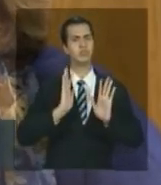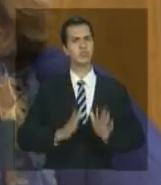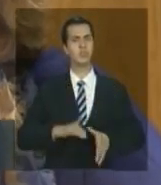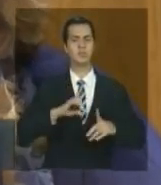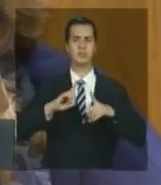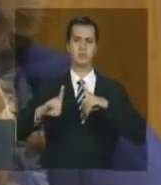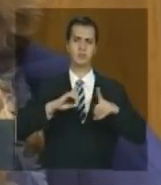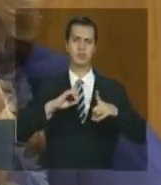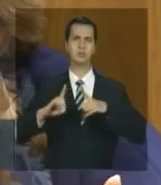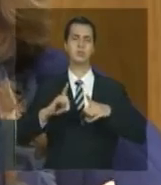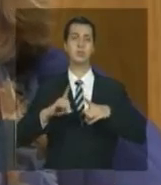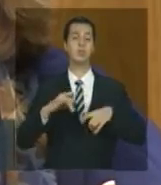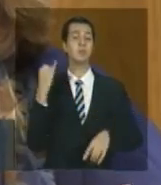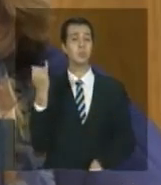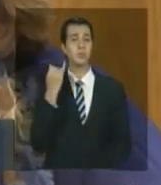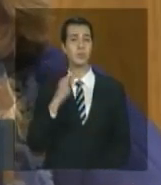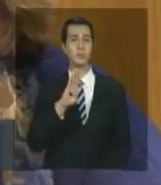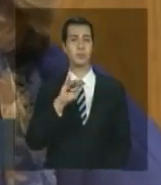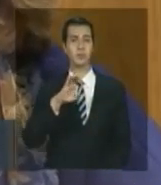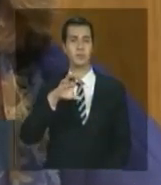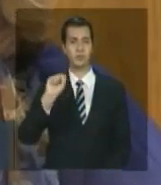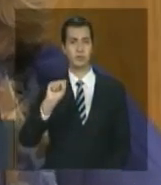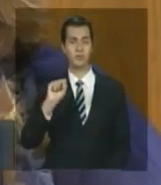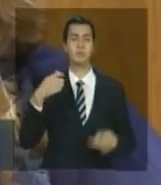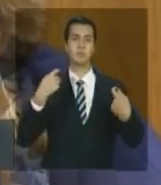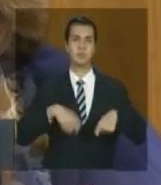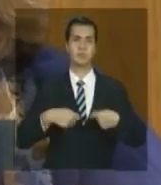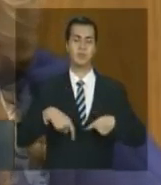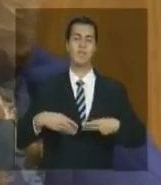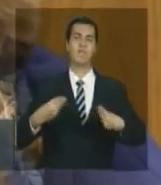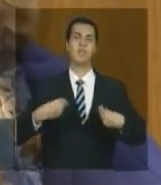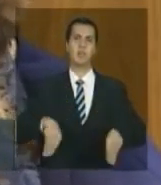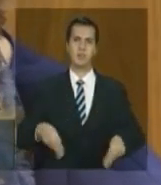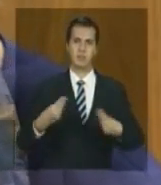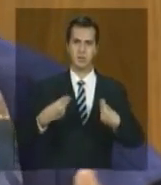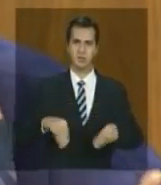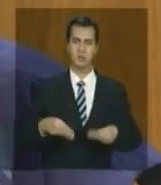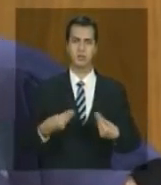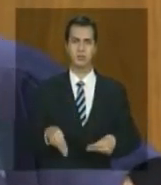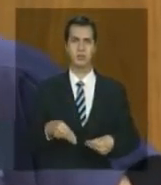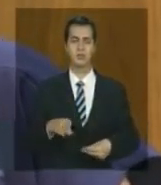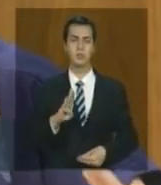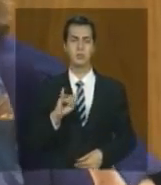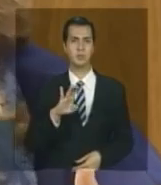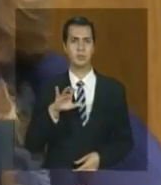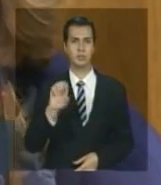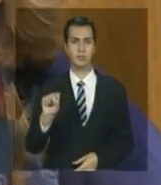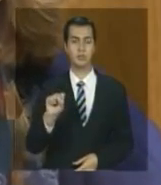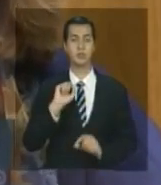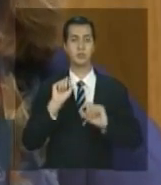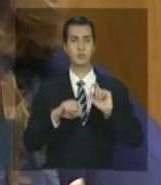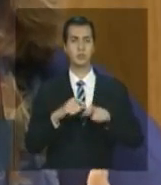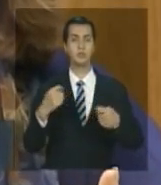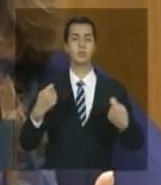É importante que o BRICS tenha uma estrutura flexível que permita ao BRICS, inclusive,